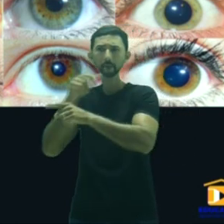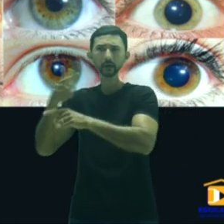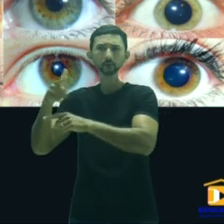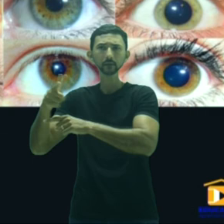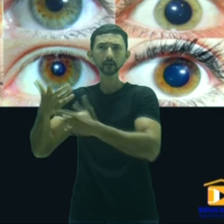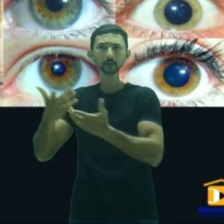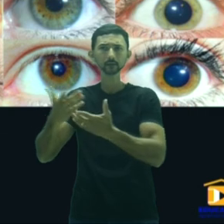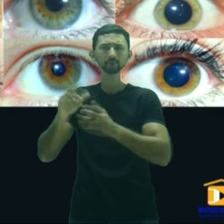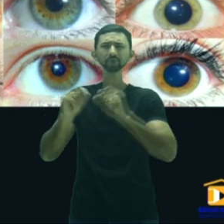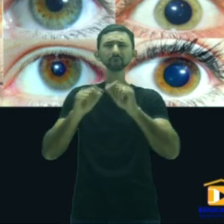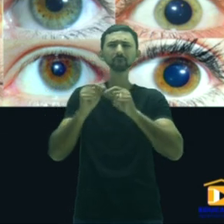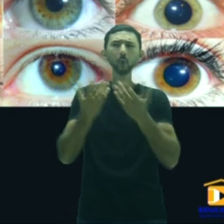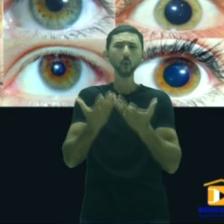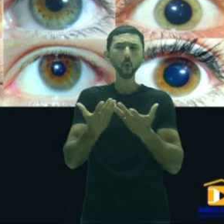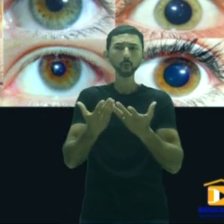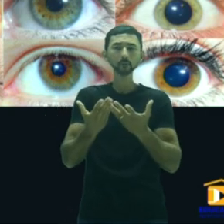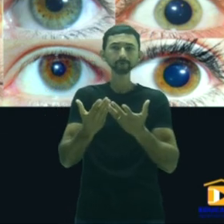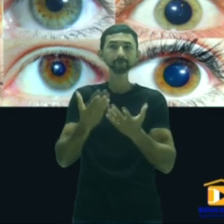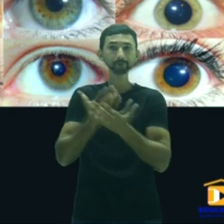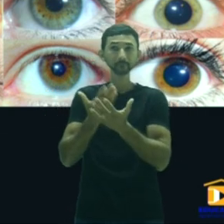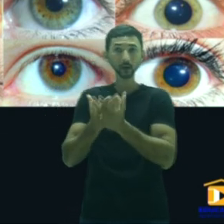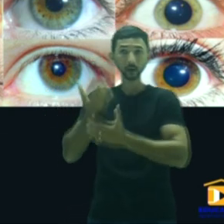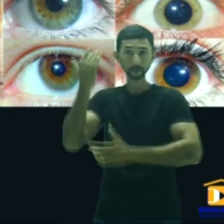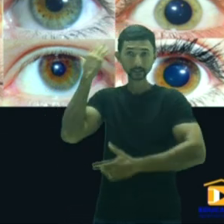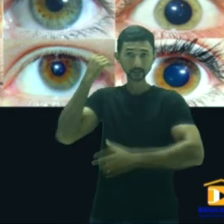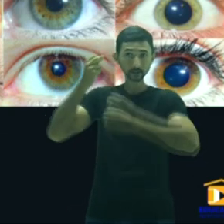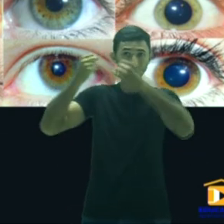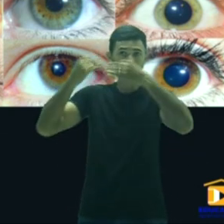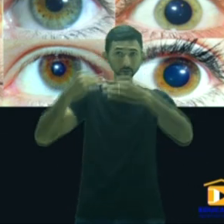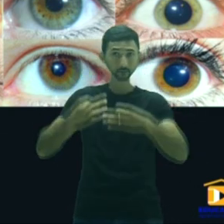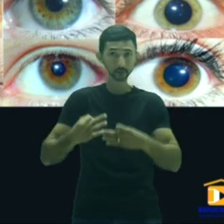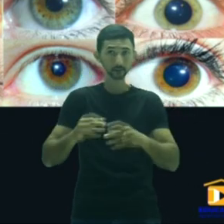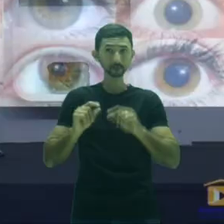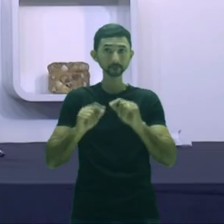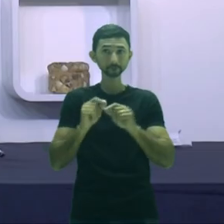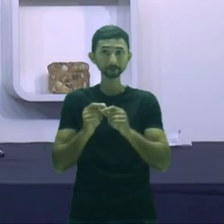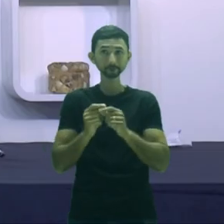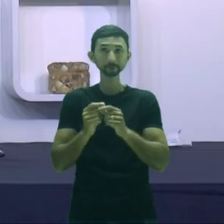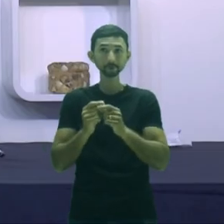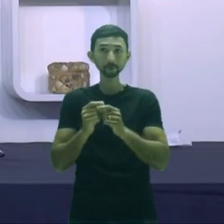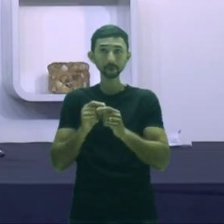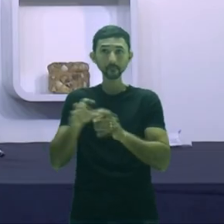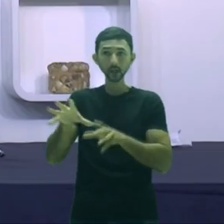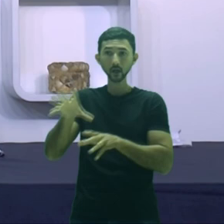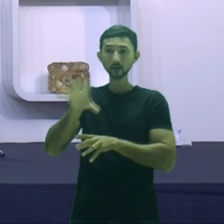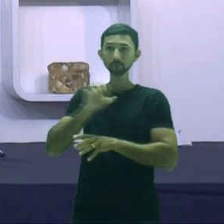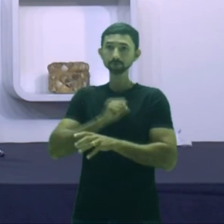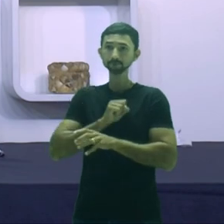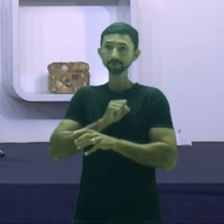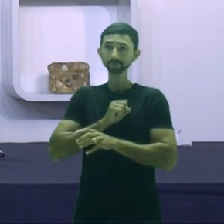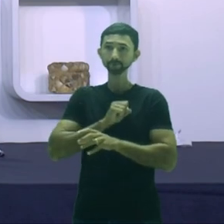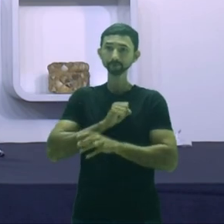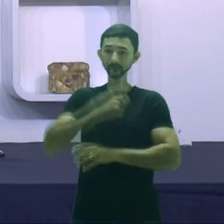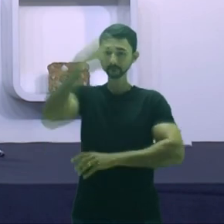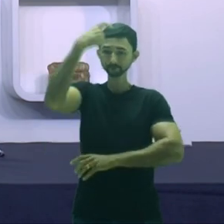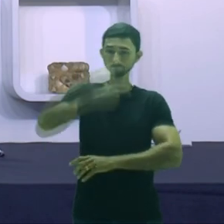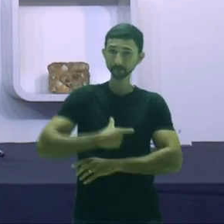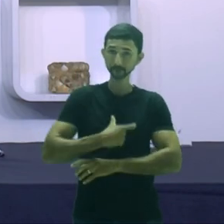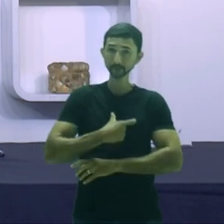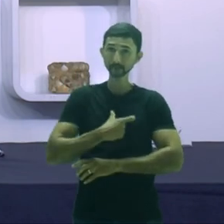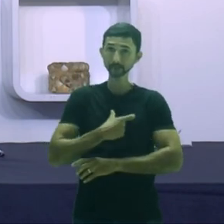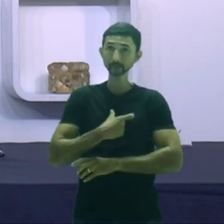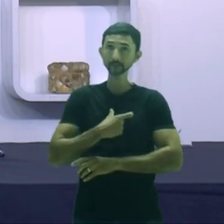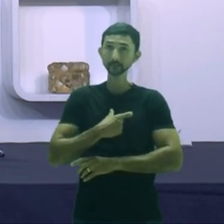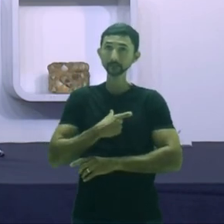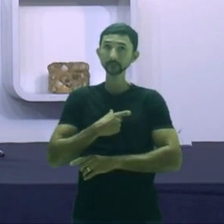tem que entender o seguinte, né? Na aula passada eu falei para vocês que existem caráter que são dominantes e existem caráteres